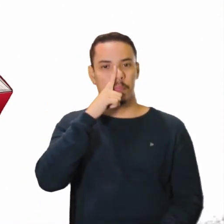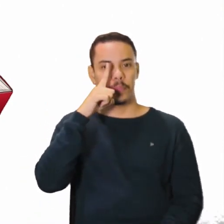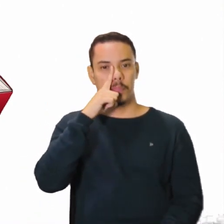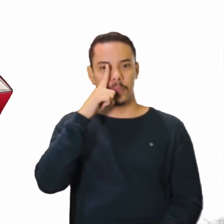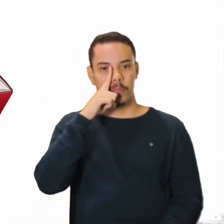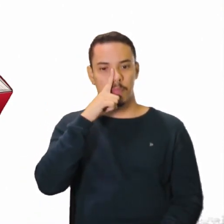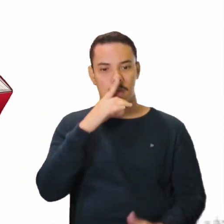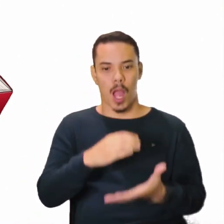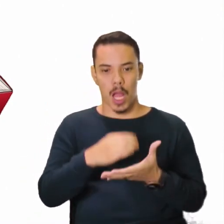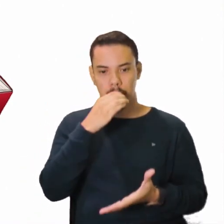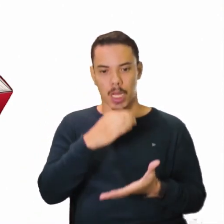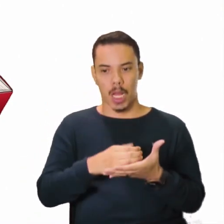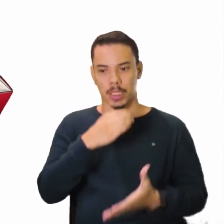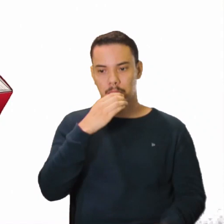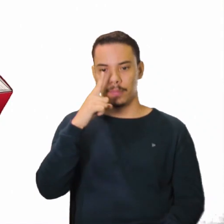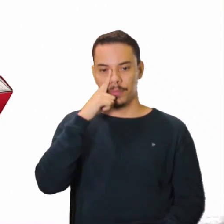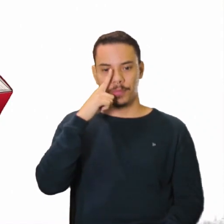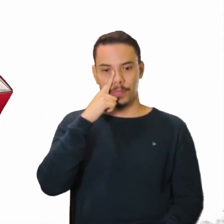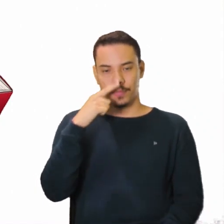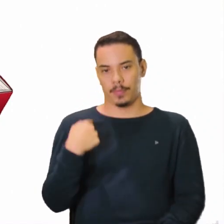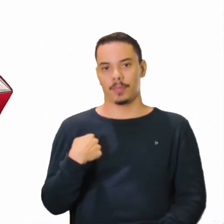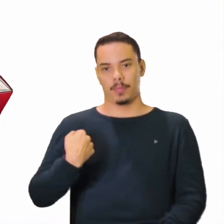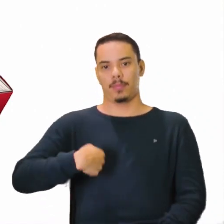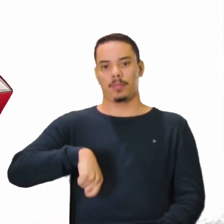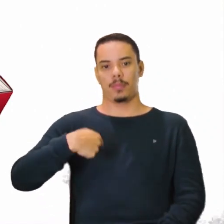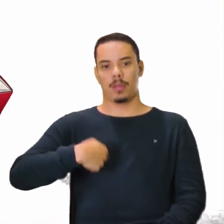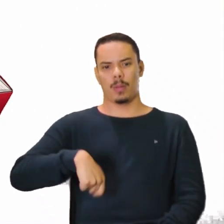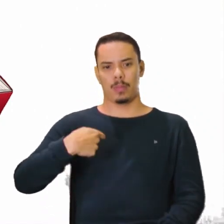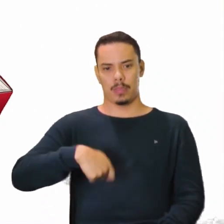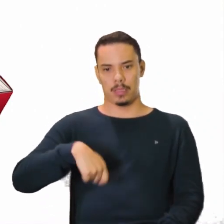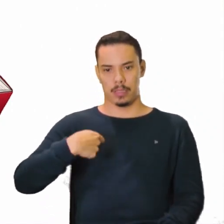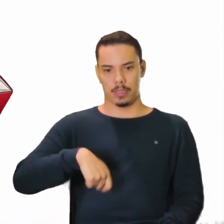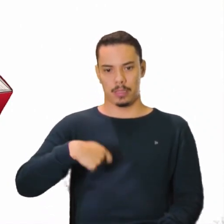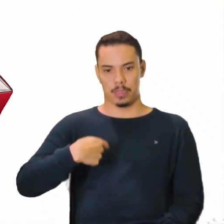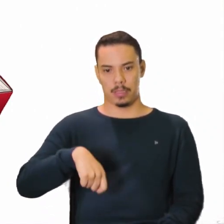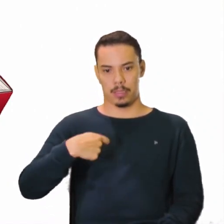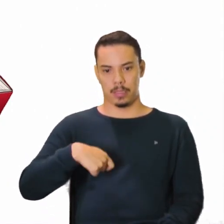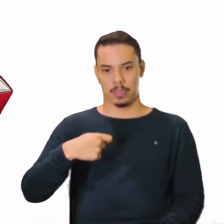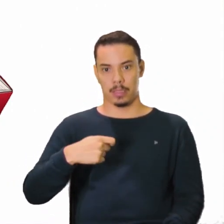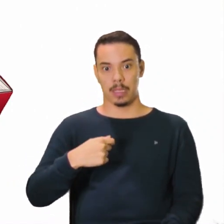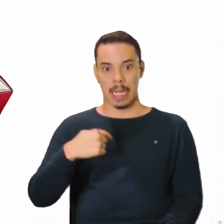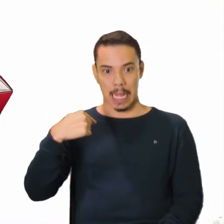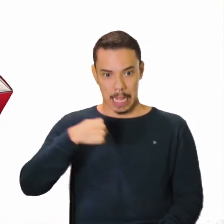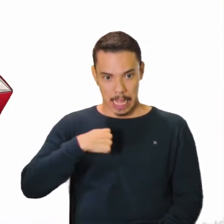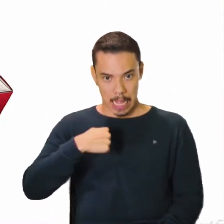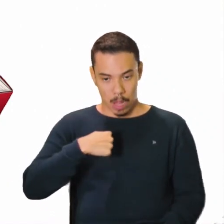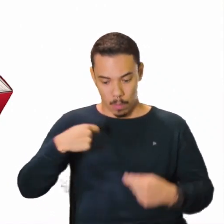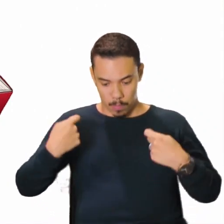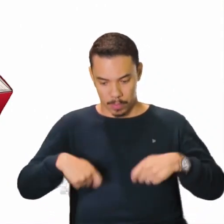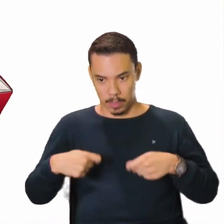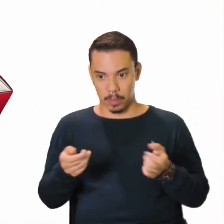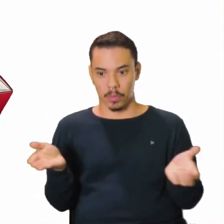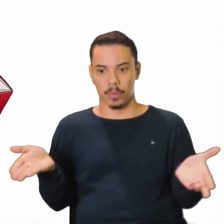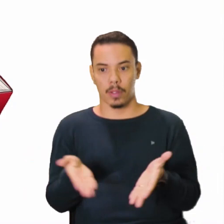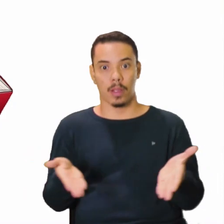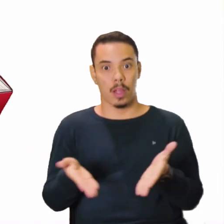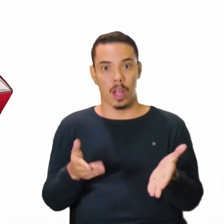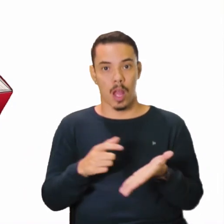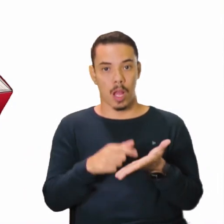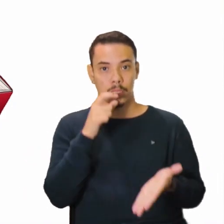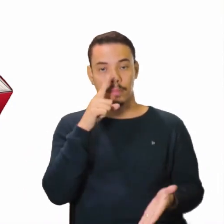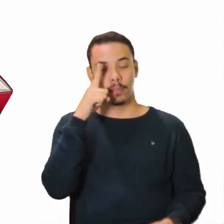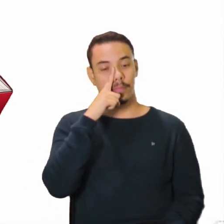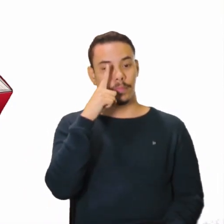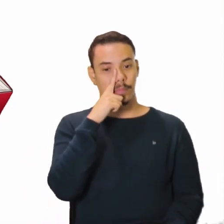Então, ó, quando fala eu preciso de cookies, ó, eu preciso agora. Então, você